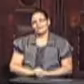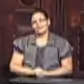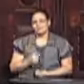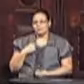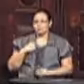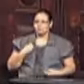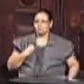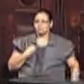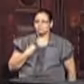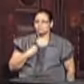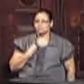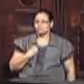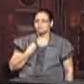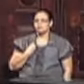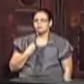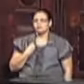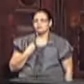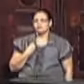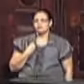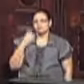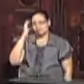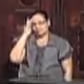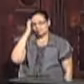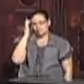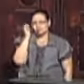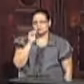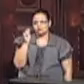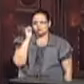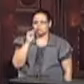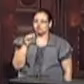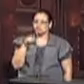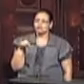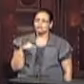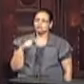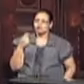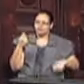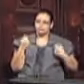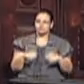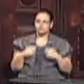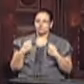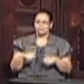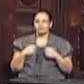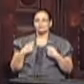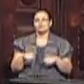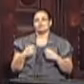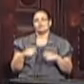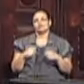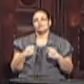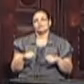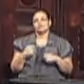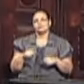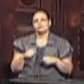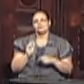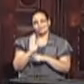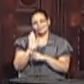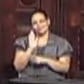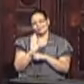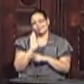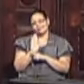eu participo disso. Eu acho que as mulheres têm, precisam e merecem uma